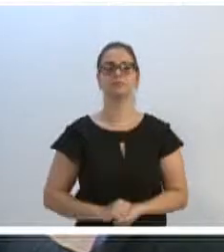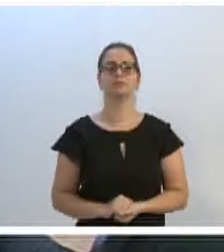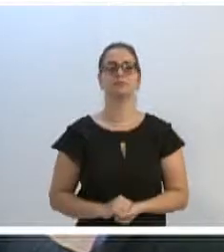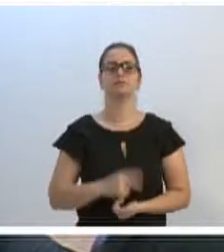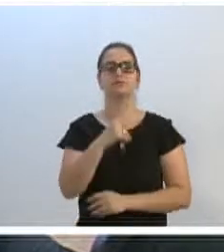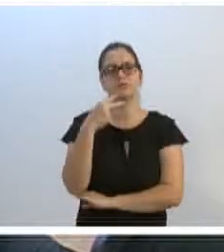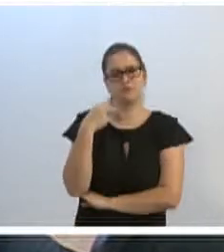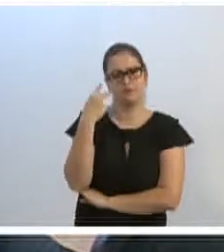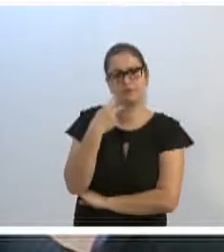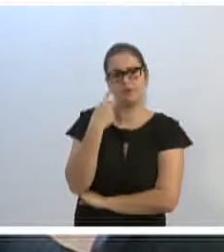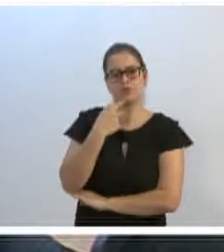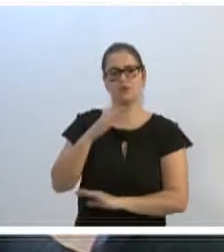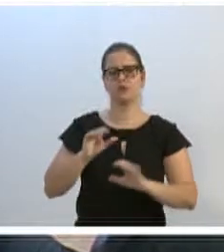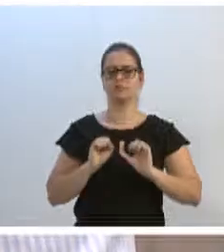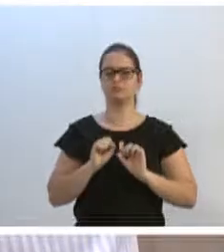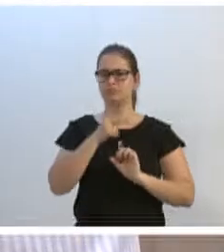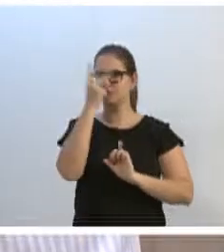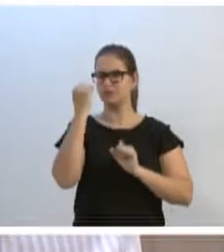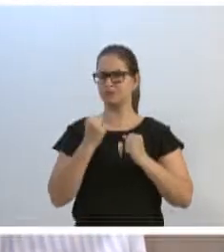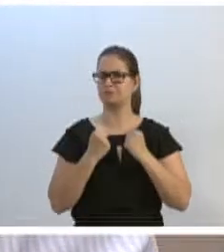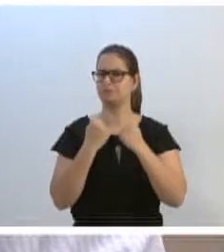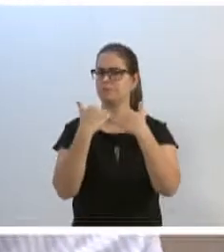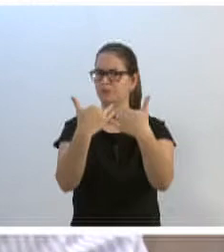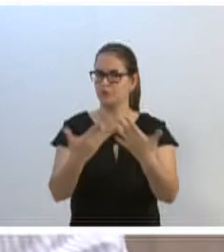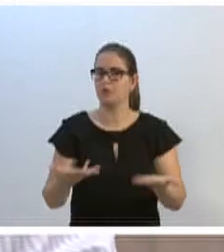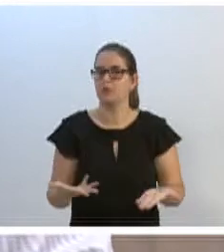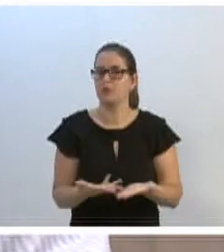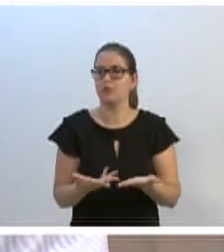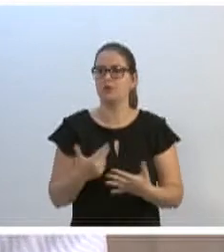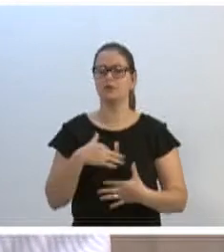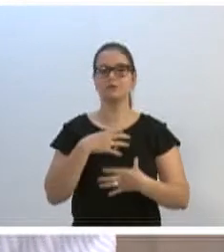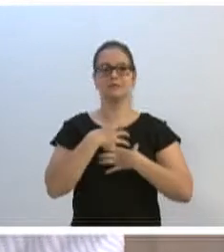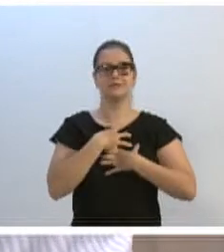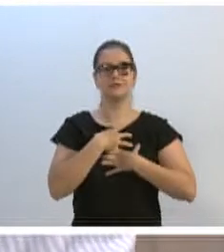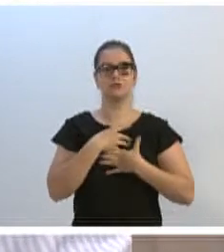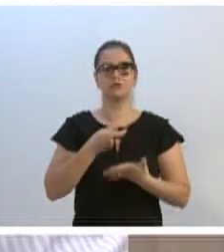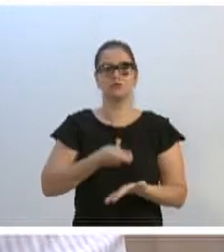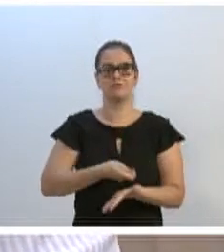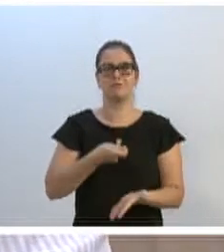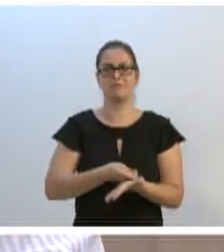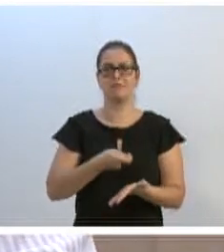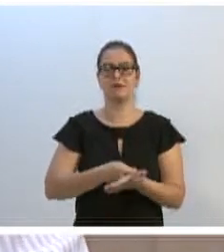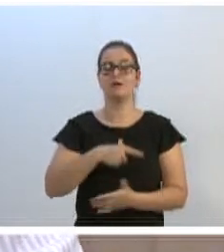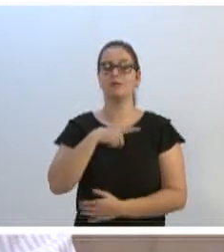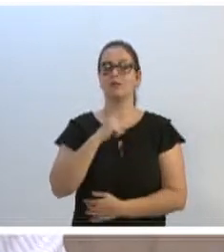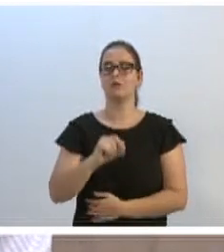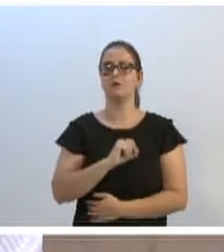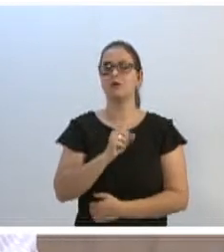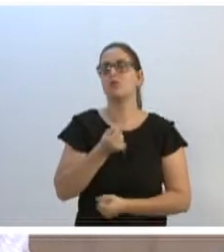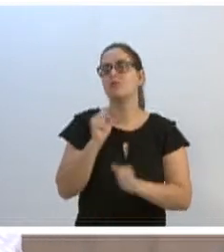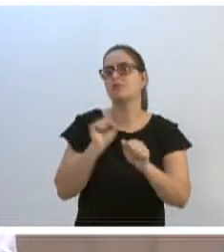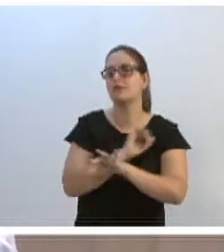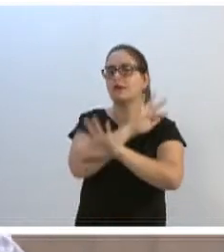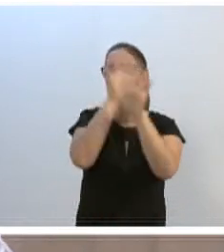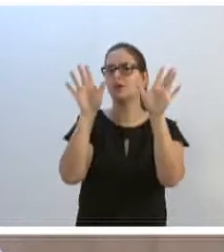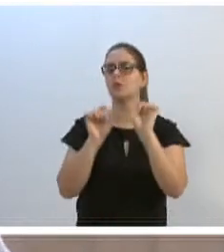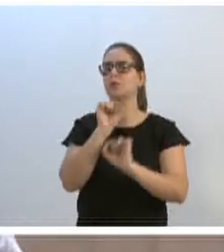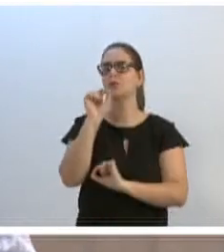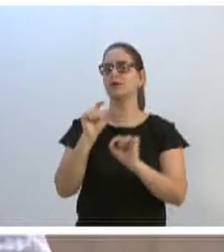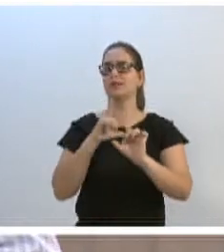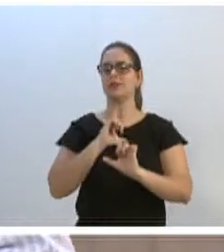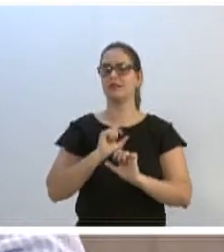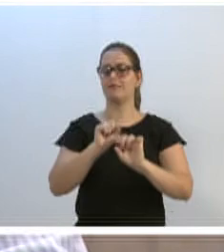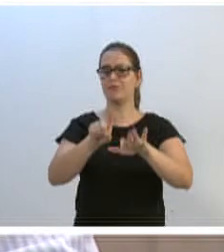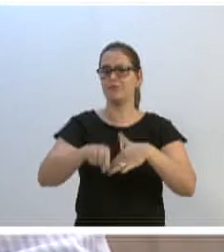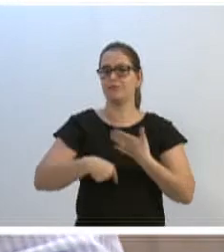Senhores vereadores, público que nos acompanha aqui na sessão de hoje, eu me sinto na obrigação de ao menos dar algum esclarecimento sobre o que a gente teve aqui